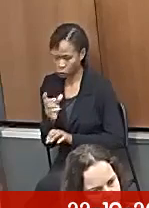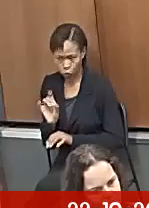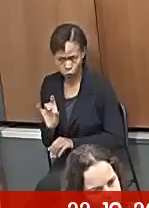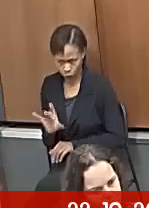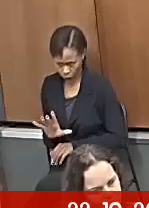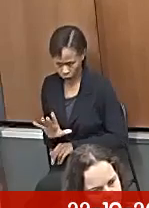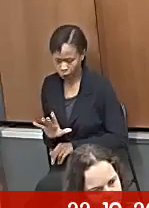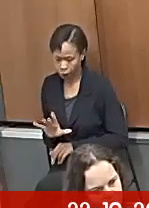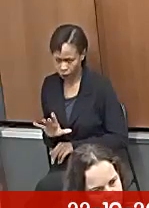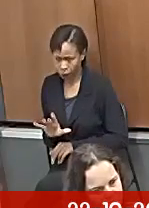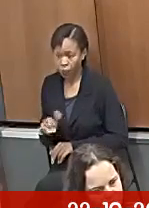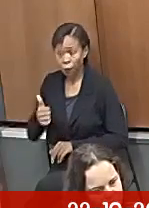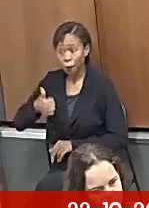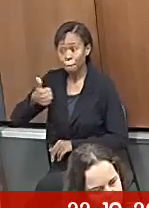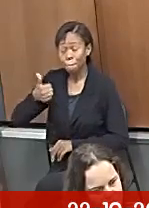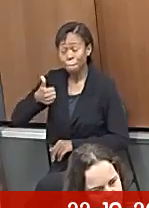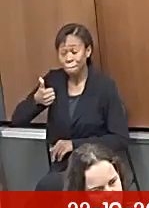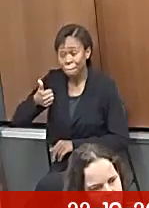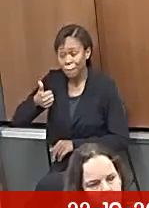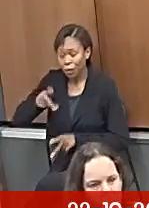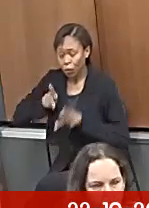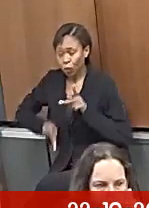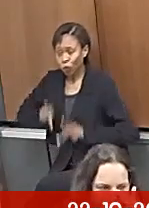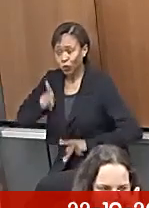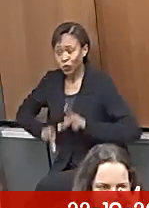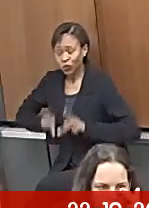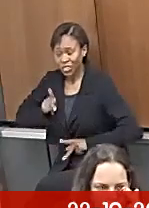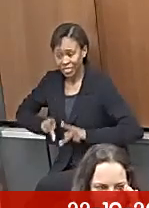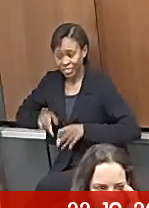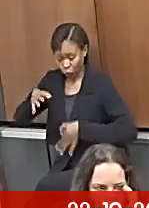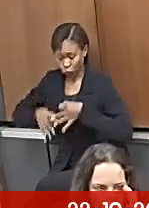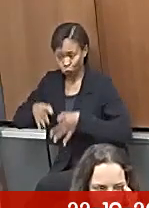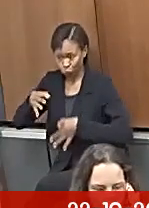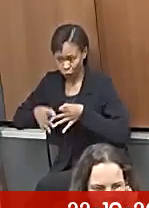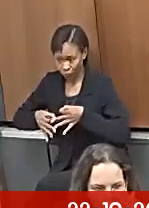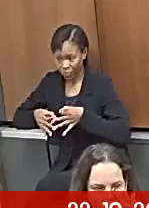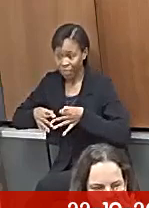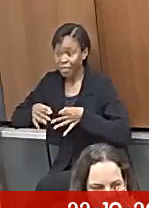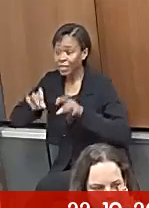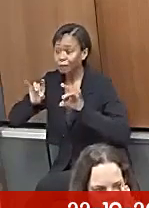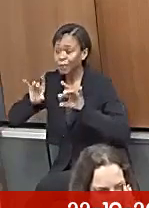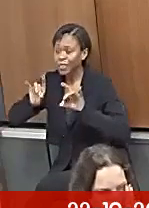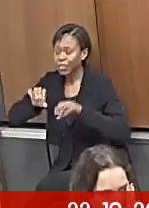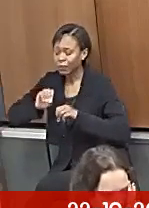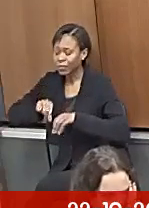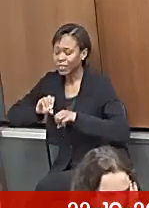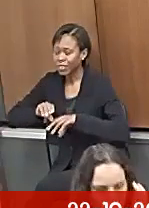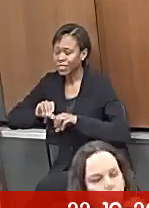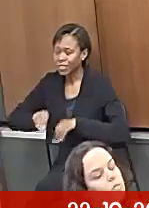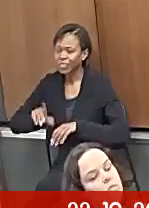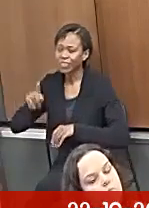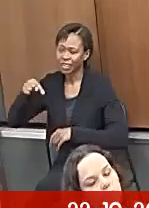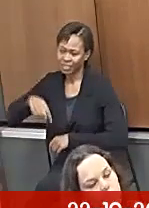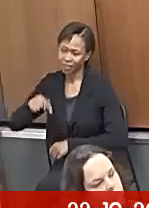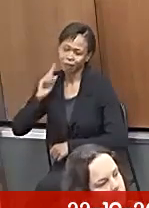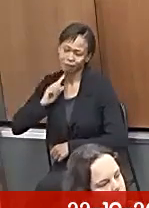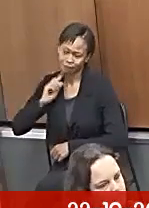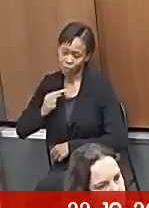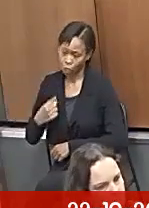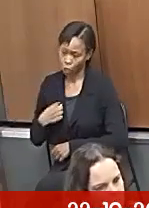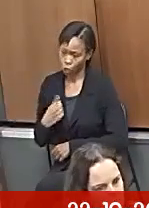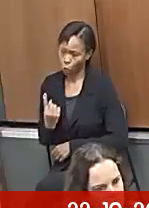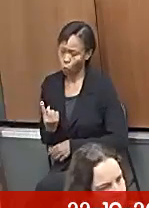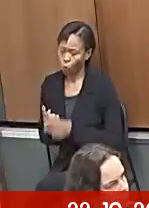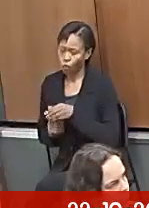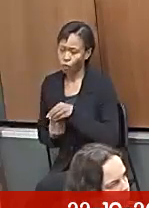a primeira promotoria especializada em educação no Estado de Minas Gerais, né? E hoje eu estou lá como titular, né? Tenho